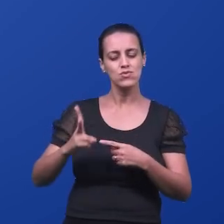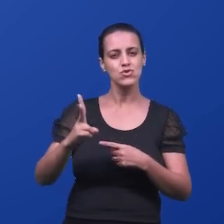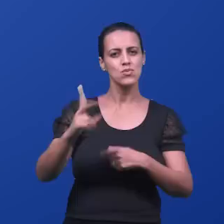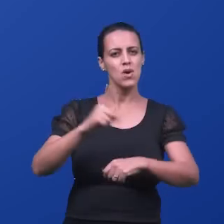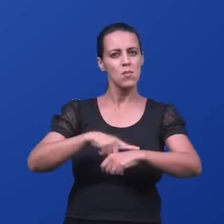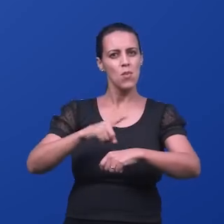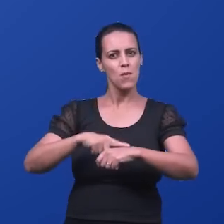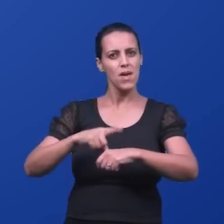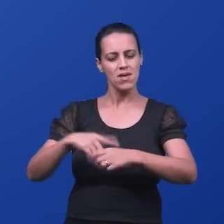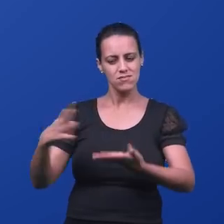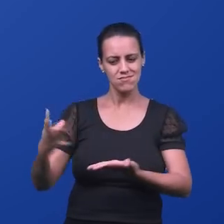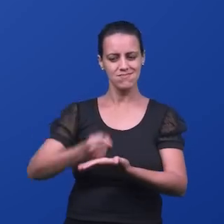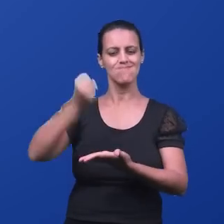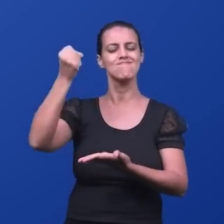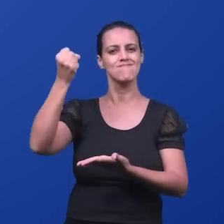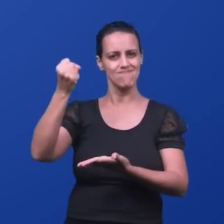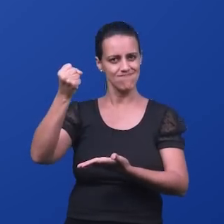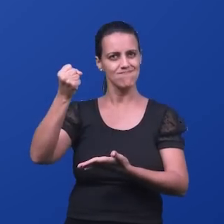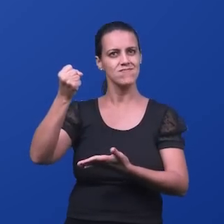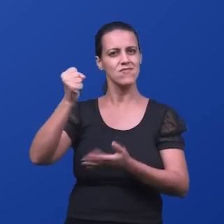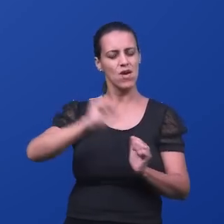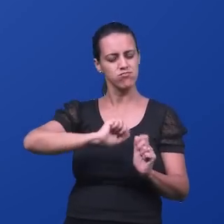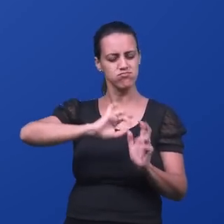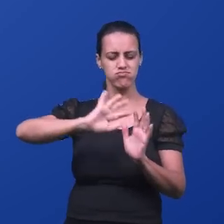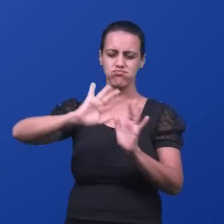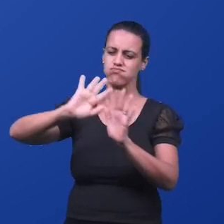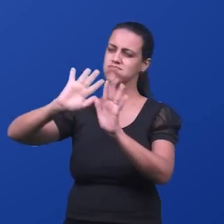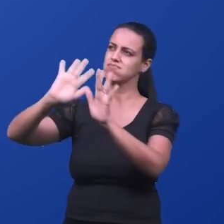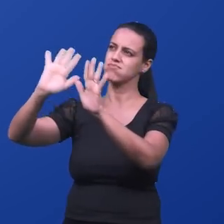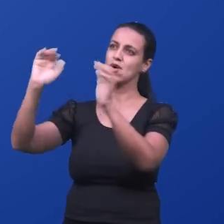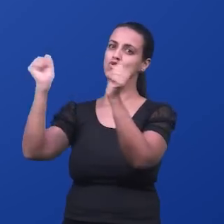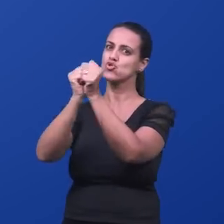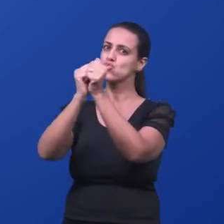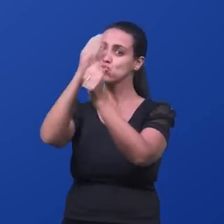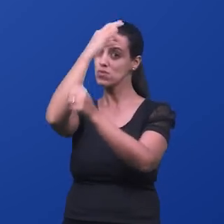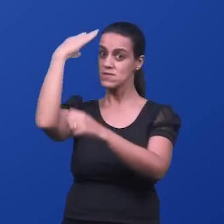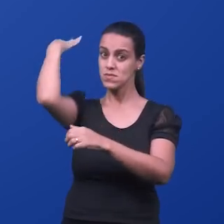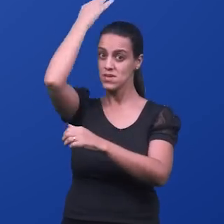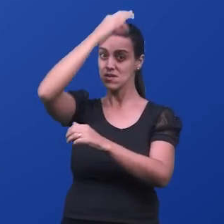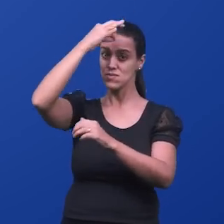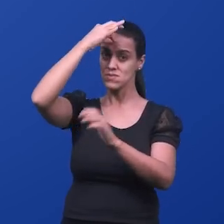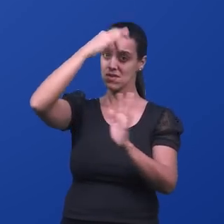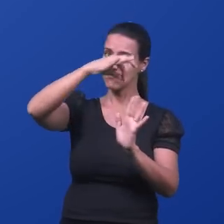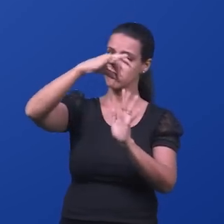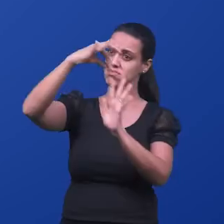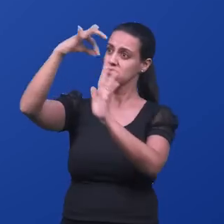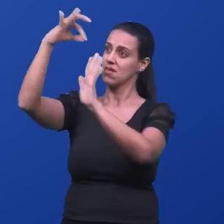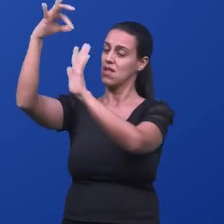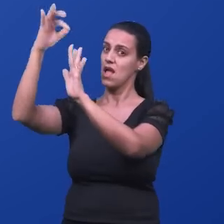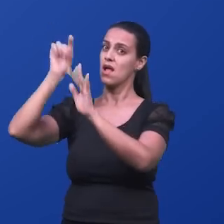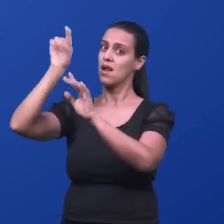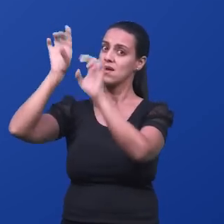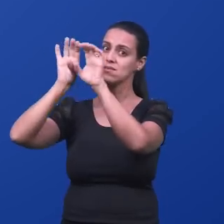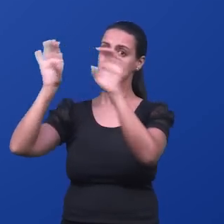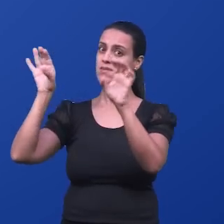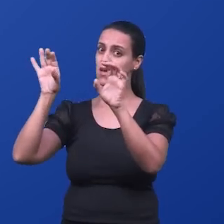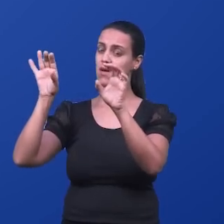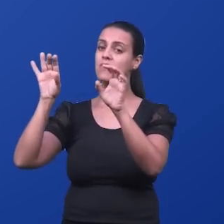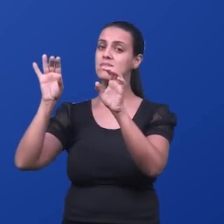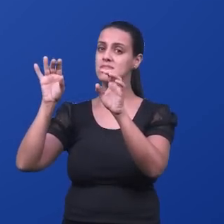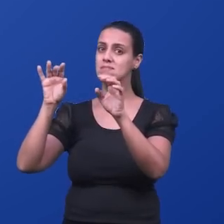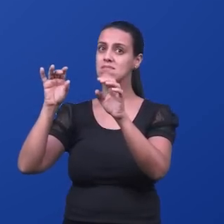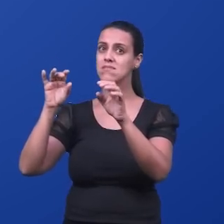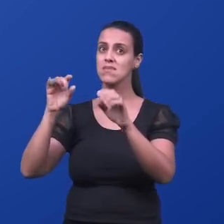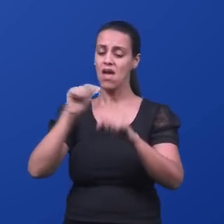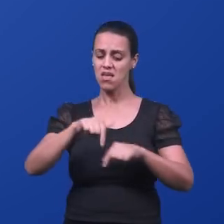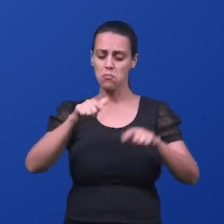igreja seja arrebatada e ela subirá juntamente com o Espírito Santo, juntamente com os mistérios de Deus revelados a ela, pois não